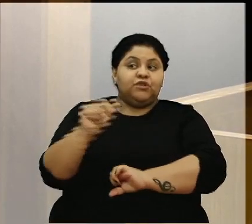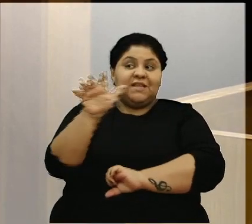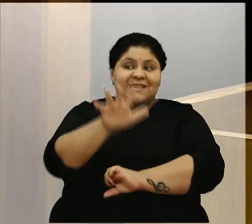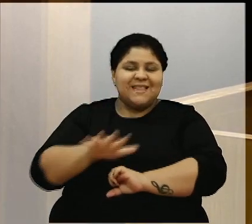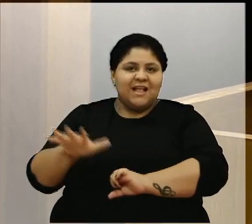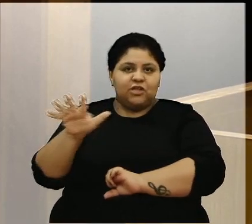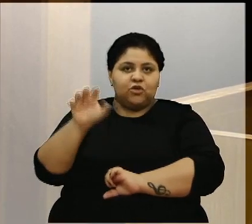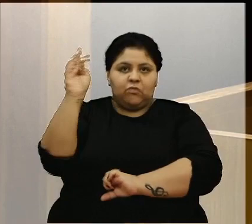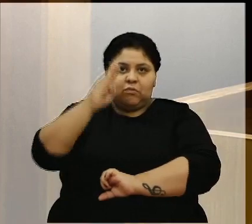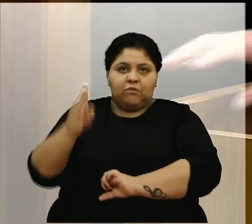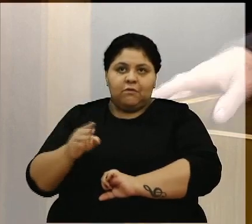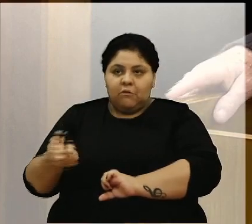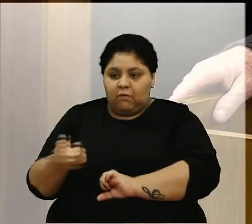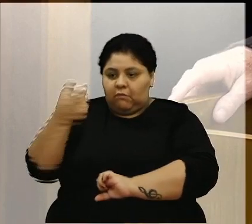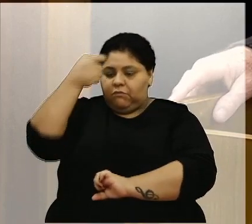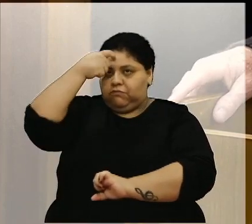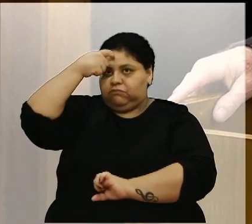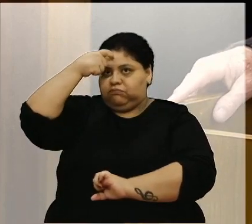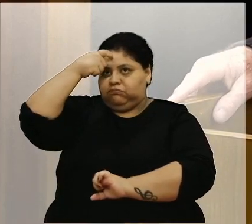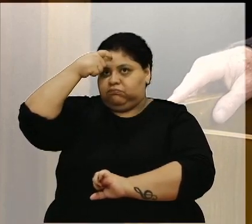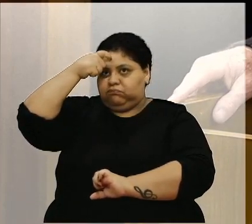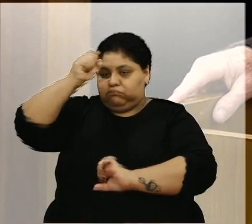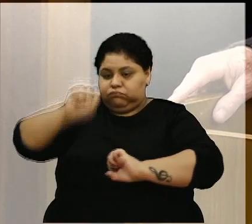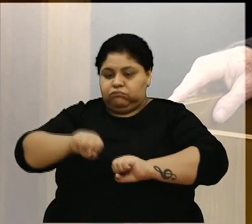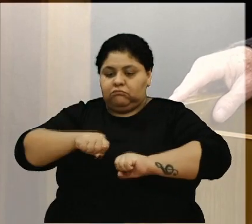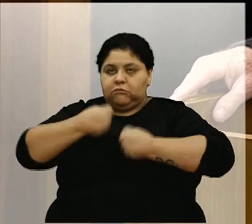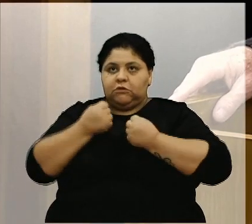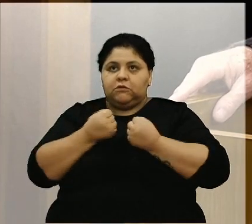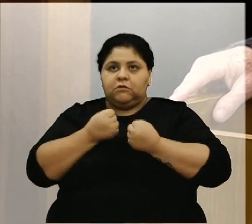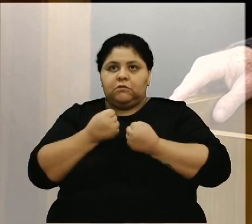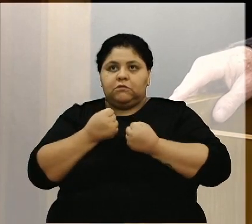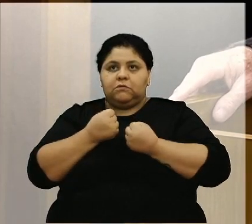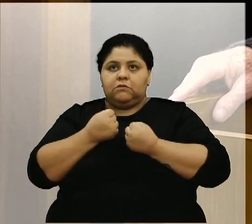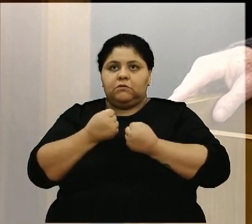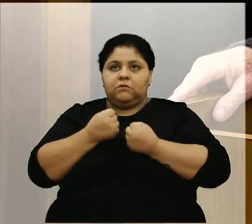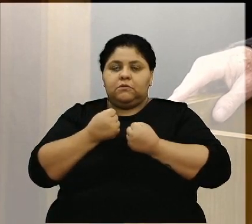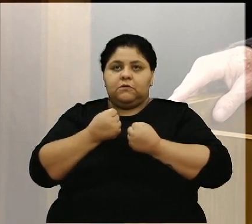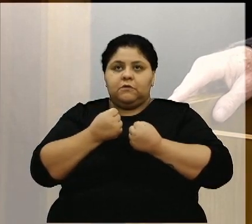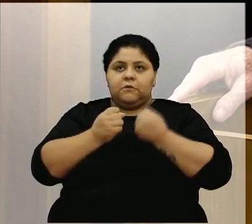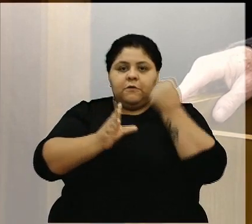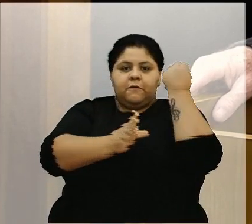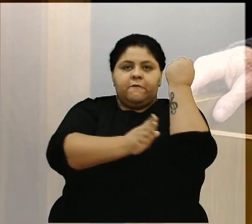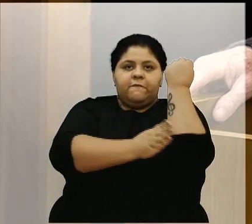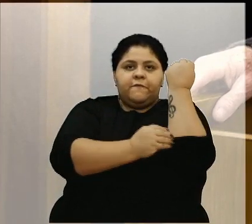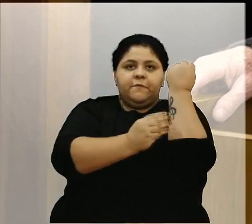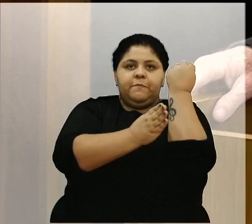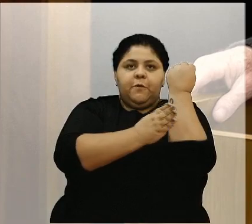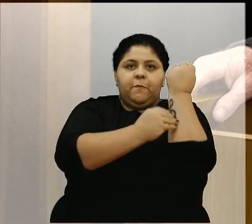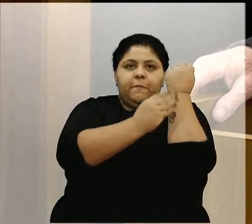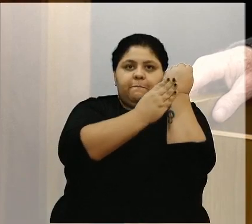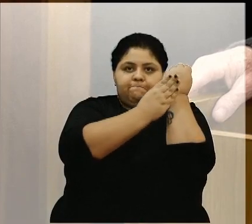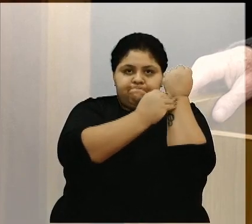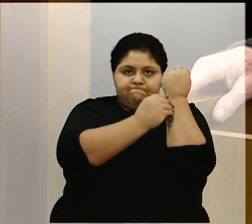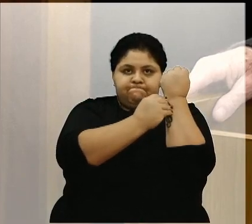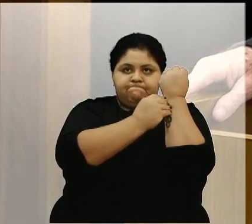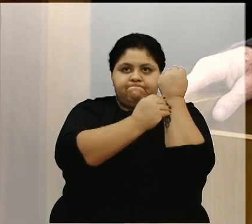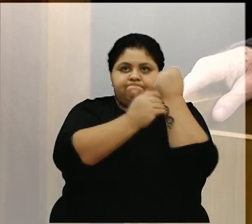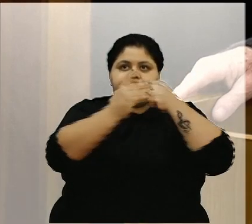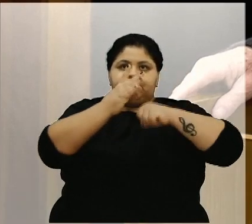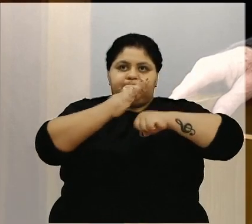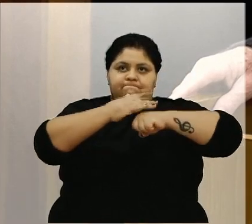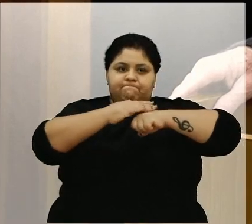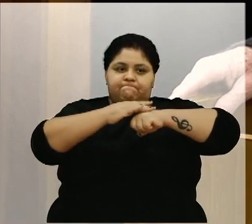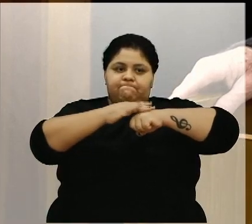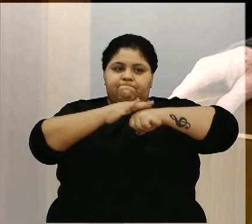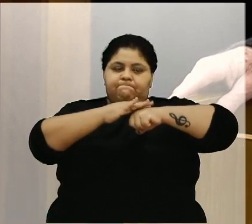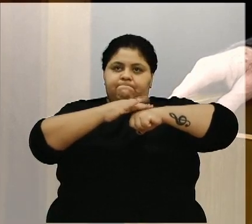Nacional de Conscientização e Enfrentamento da Fibromialgia. É uma doença que